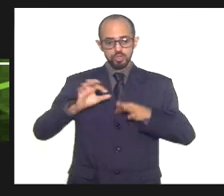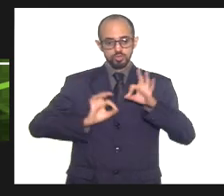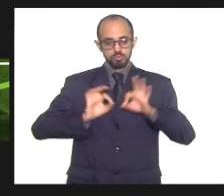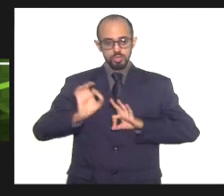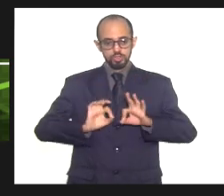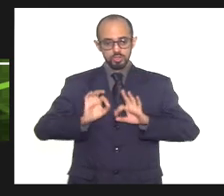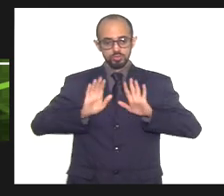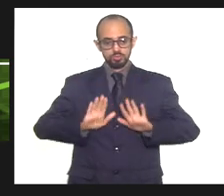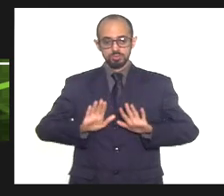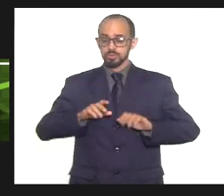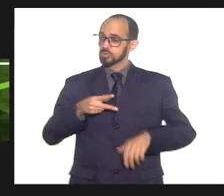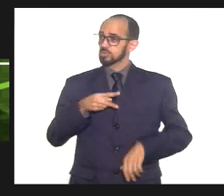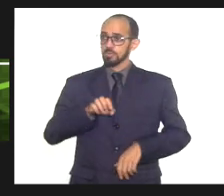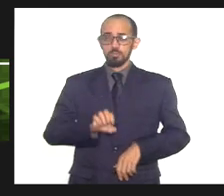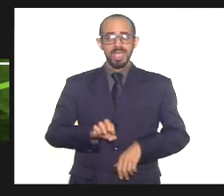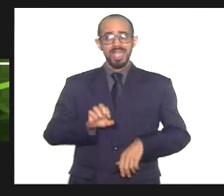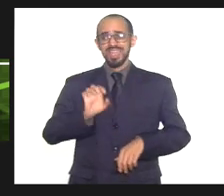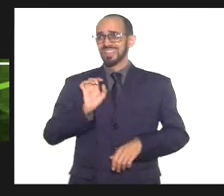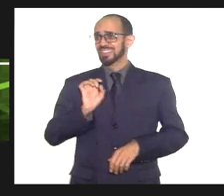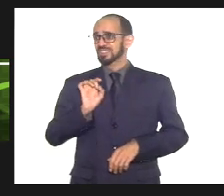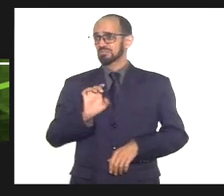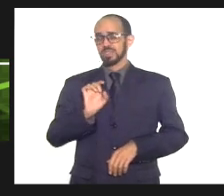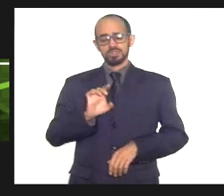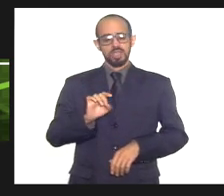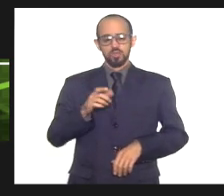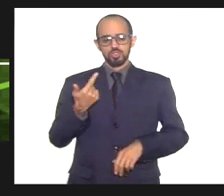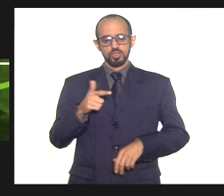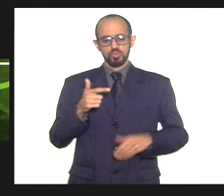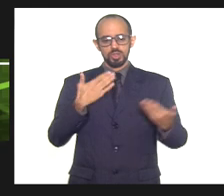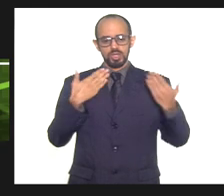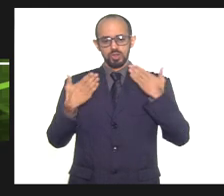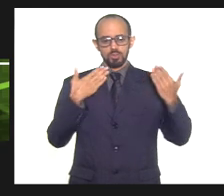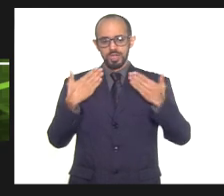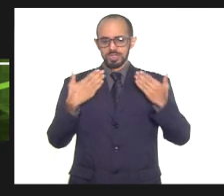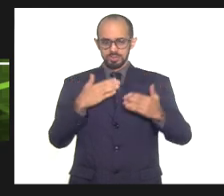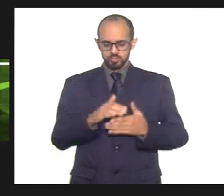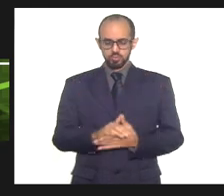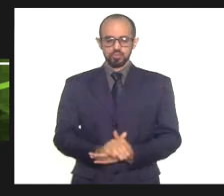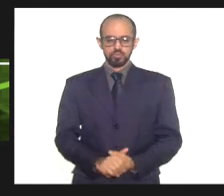no que se refere a PE especificamente, não temos essa comparação.